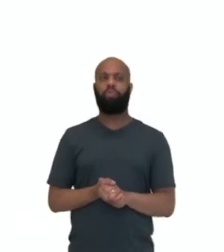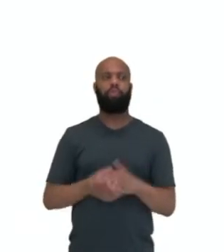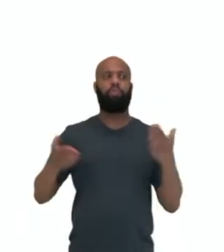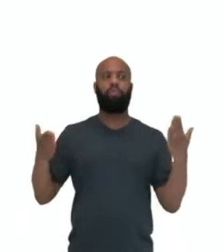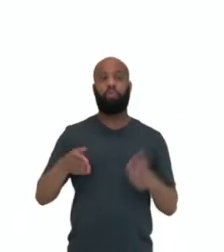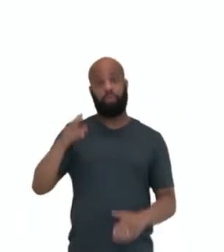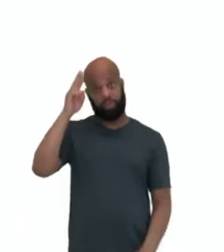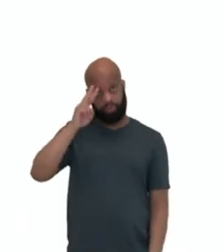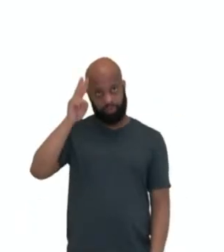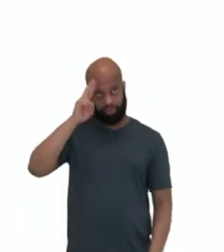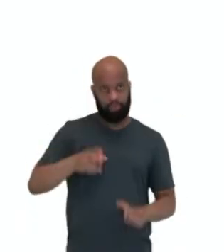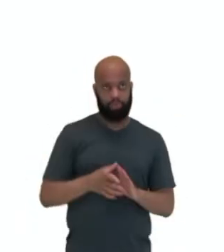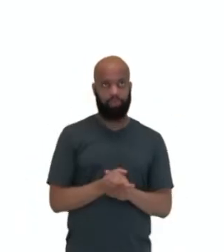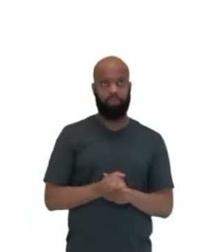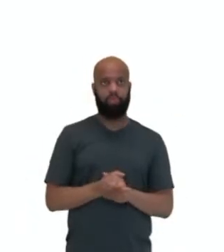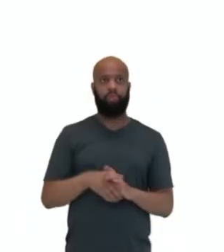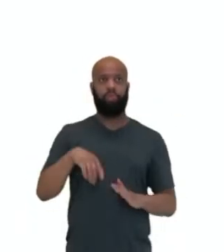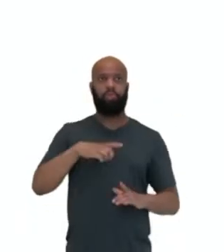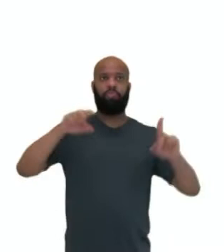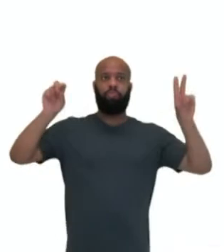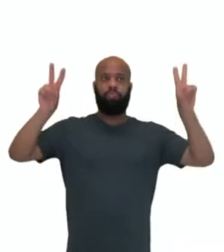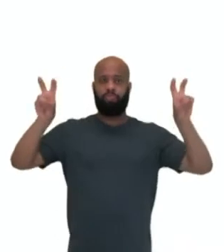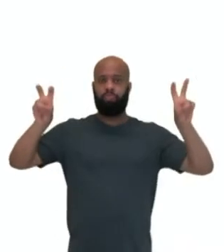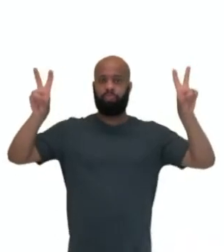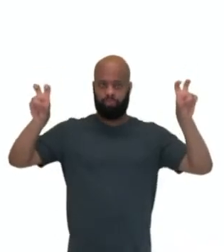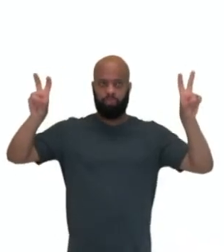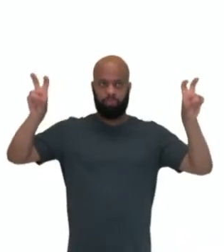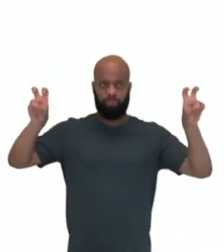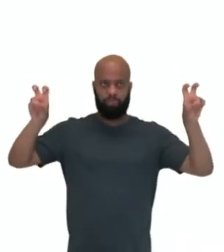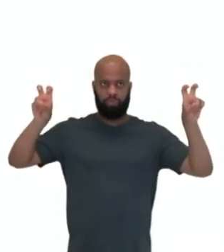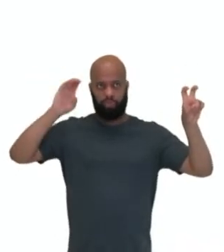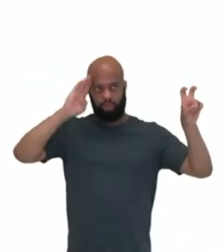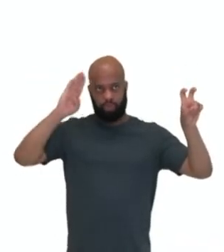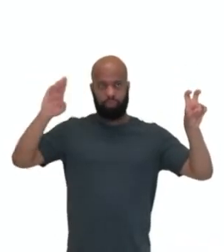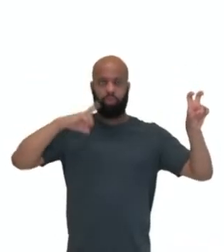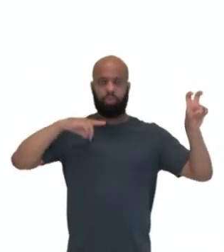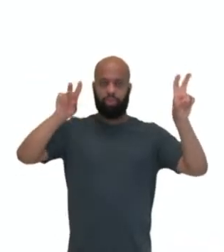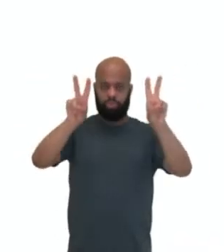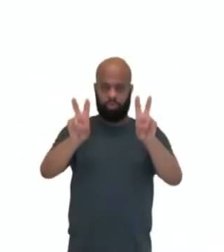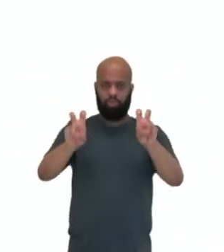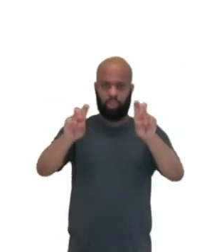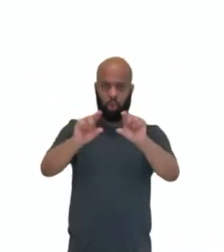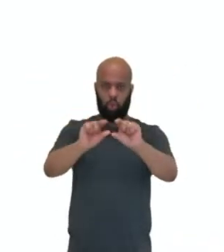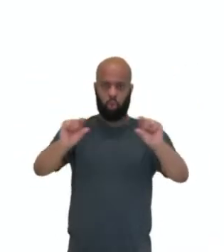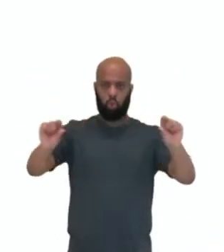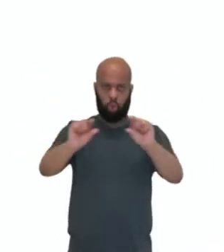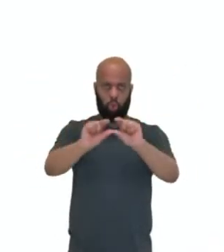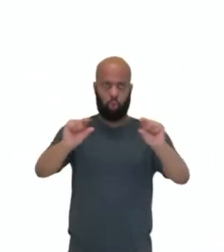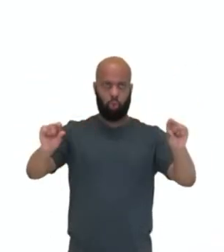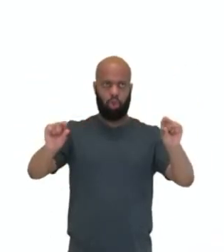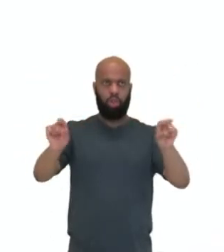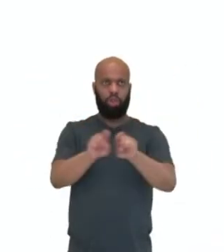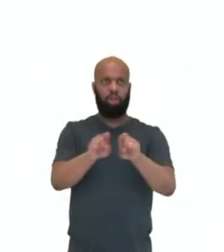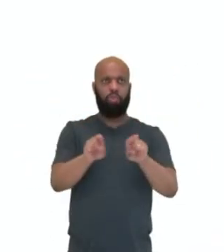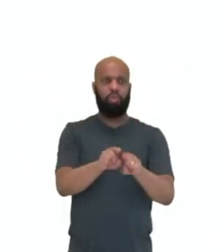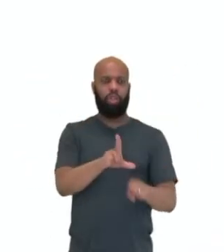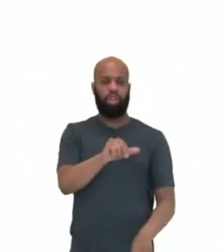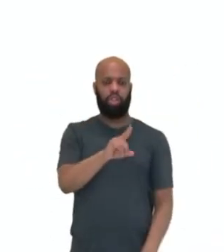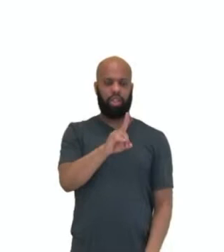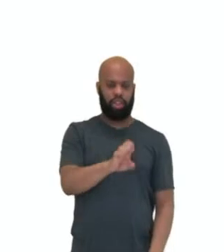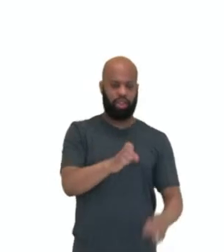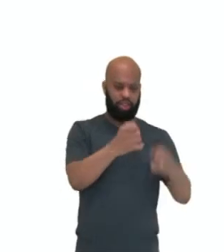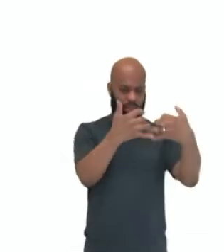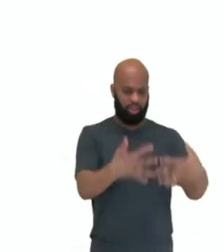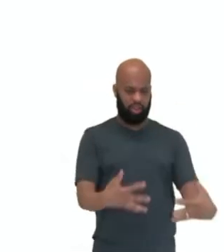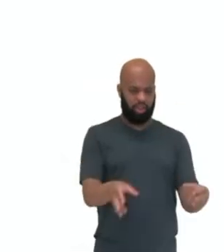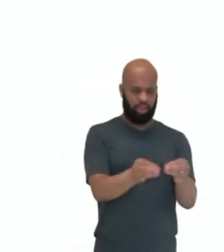lembrando. A manchete e o título, o subtítulo e linha fina, o lead, o